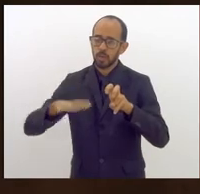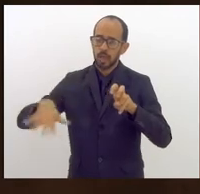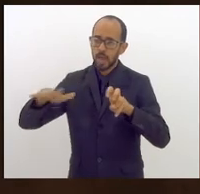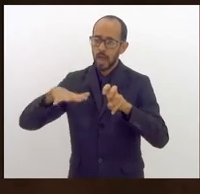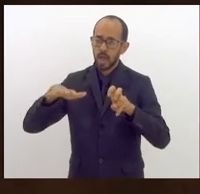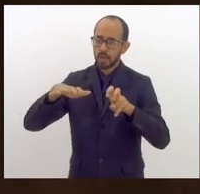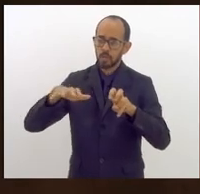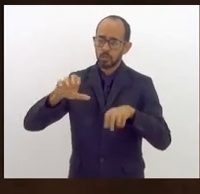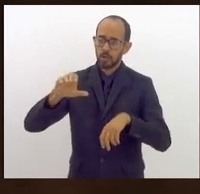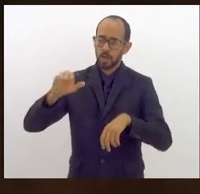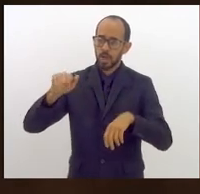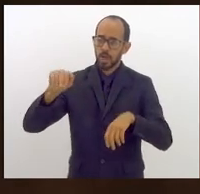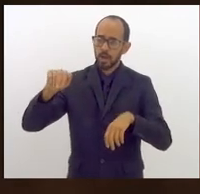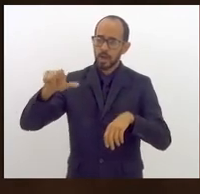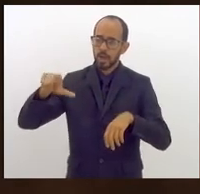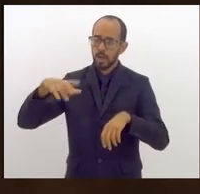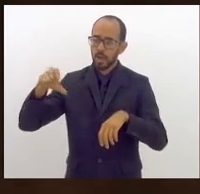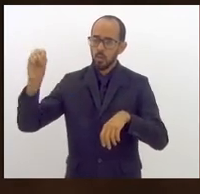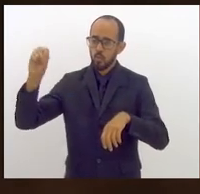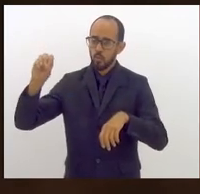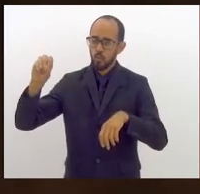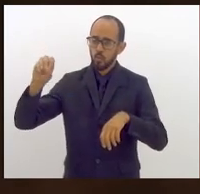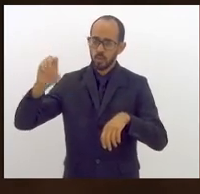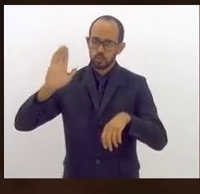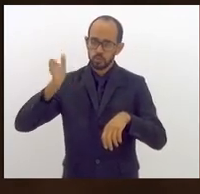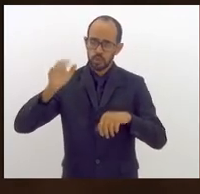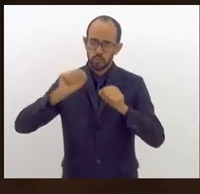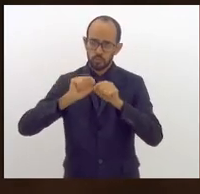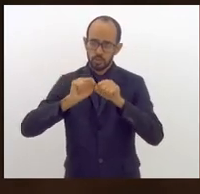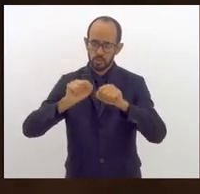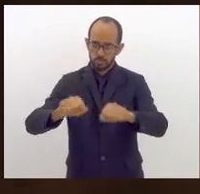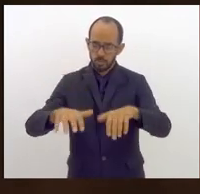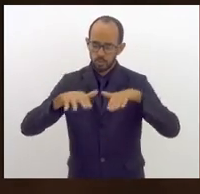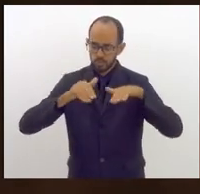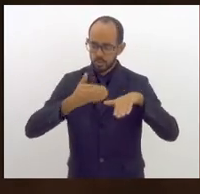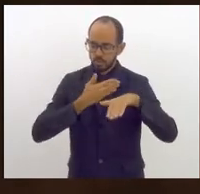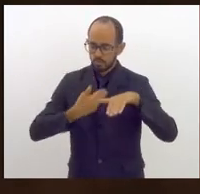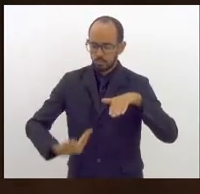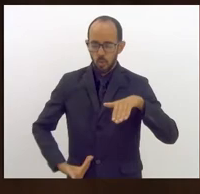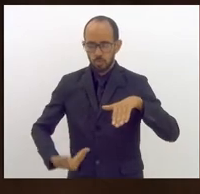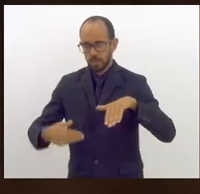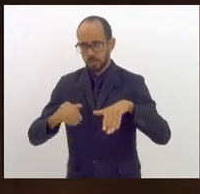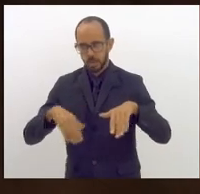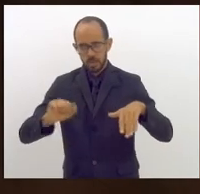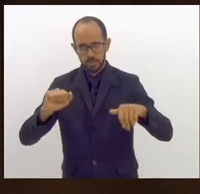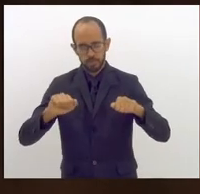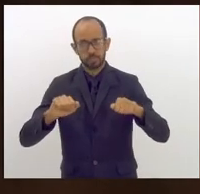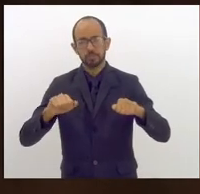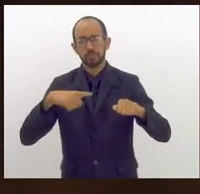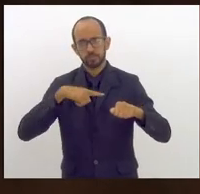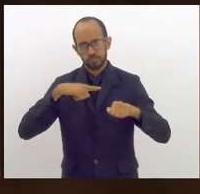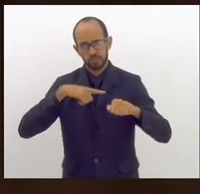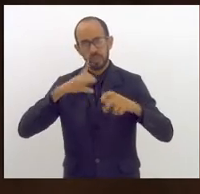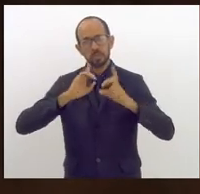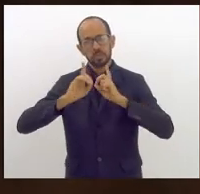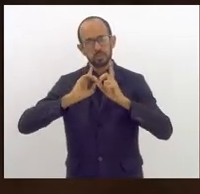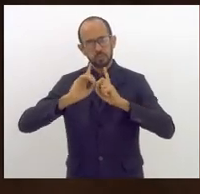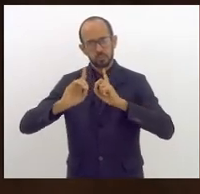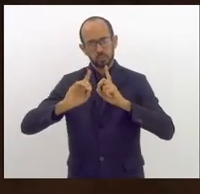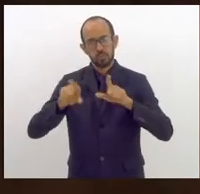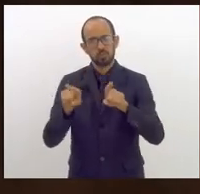e nós fizemos até uma audiência pública Dani Monteiro Flávio se lembra ele Omar também que acaba envolvendo essa discussão do